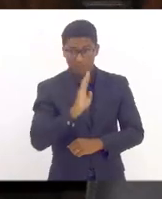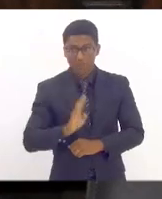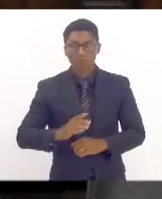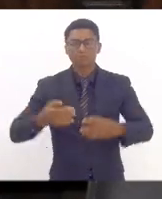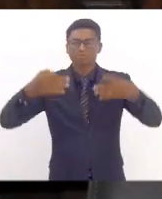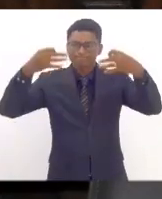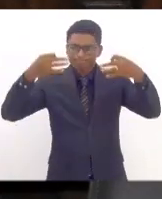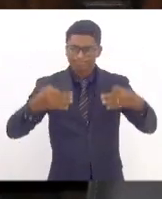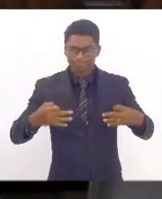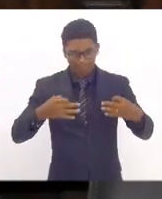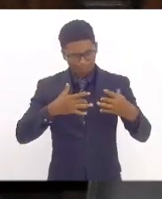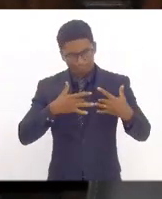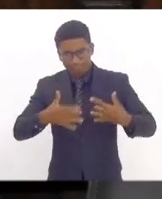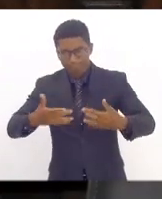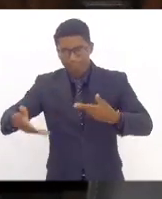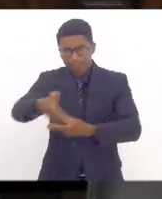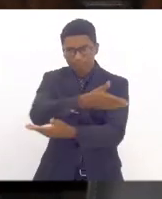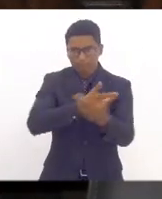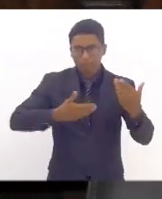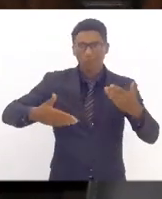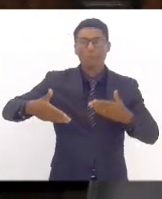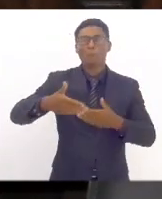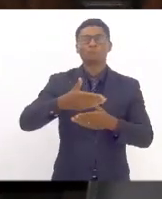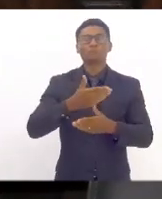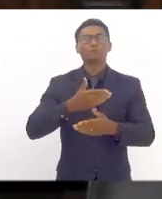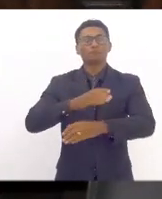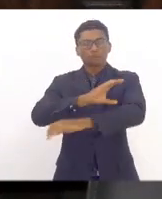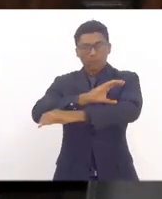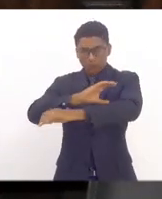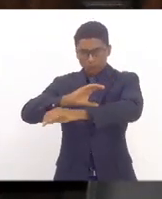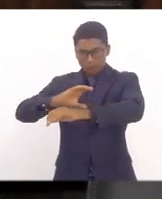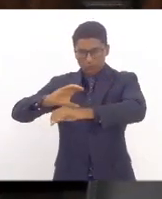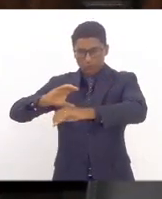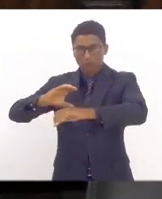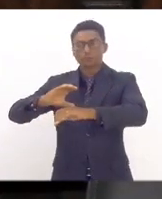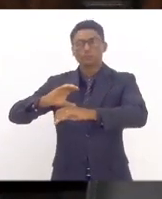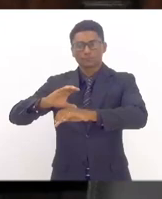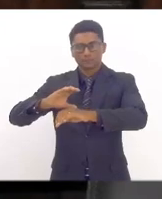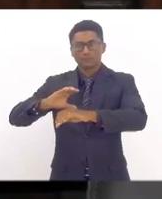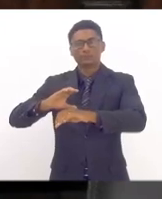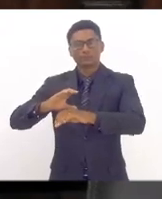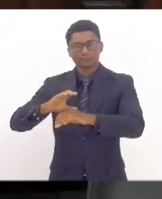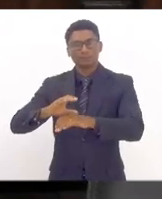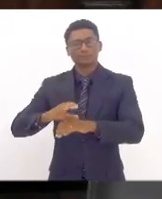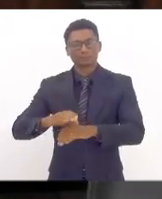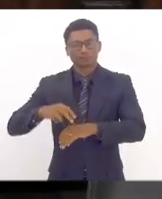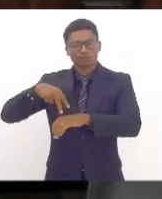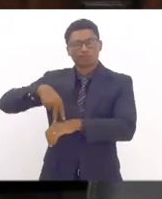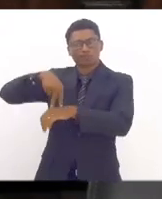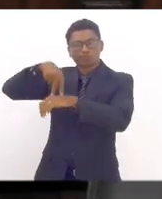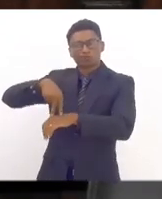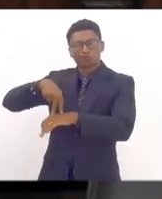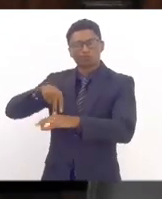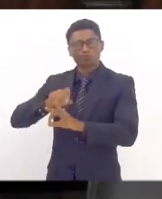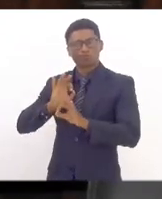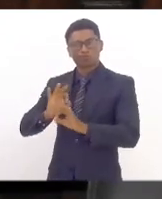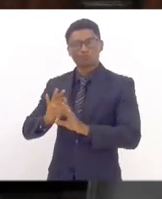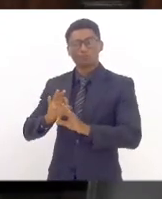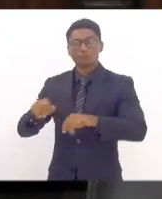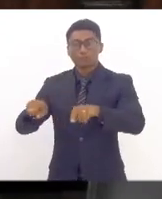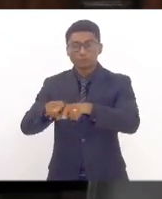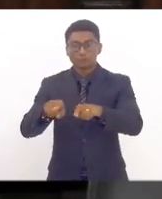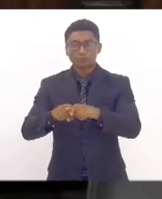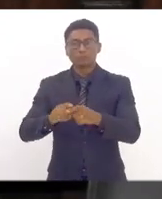mais solidário mais fraterno em que a cultura certamente terá que ter um grande protagonismo saúde especialmente aqui